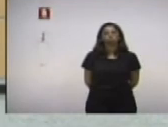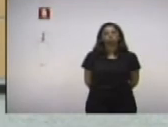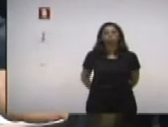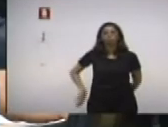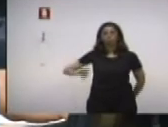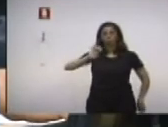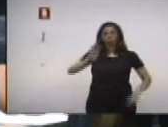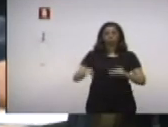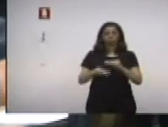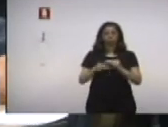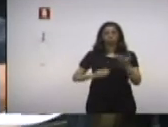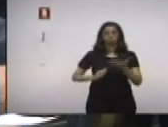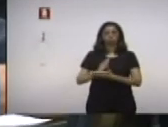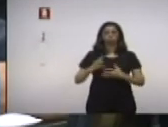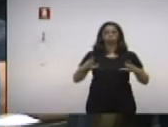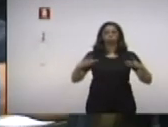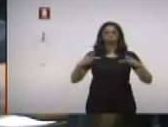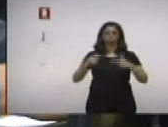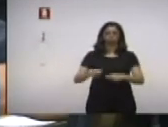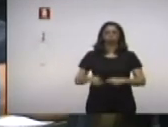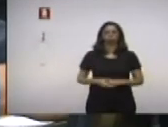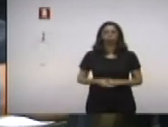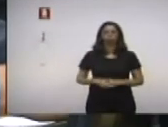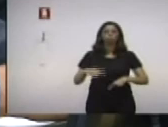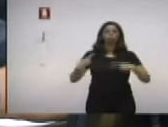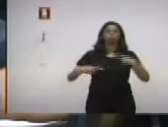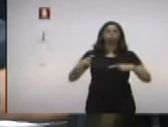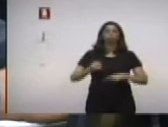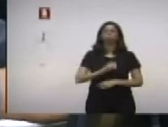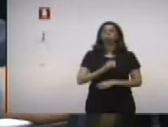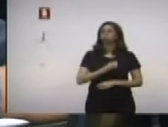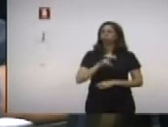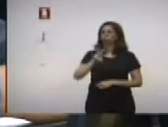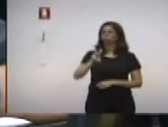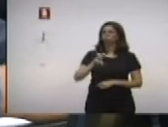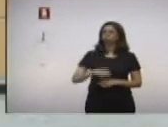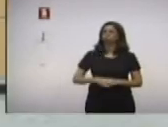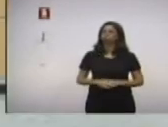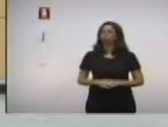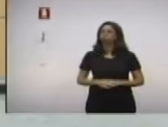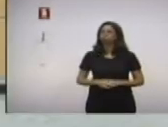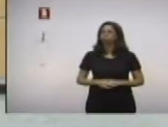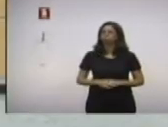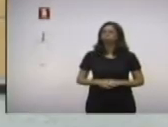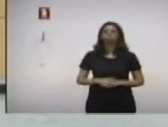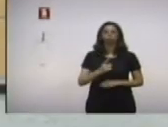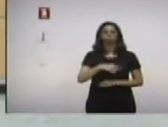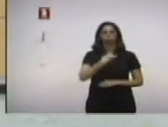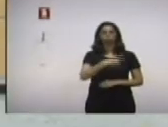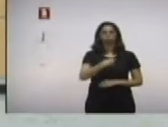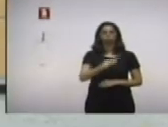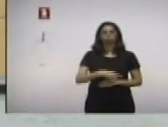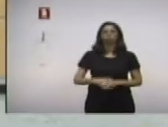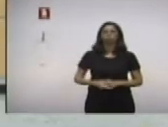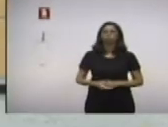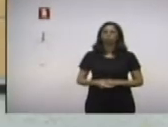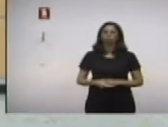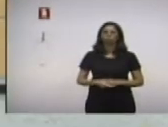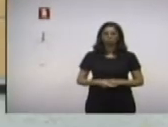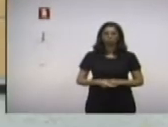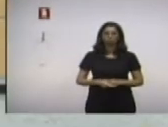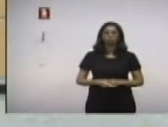e a emenda foi aprovada por unanimidade passaremos agora discussão da emenda nº 5 Vereador Doutor João Mota